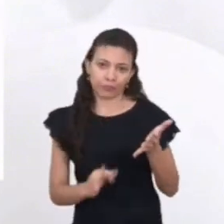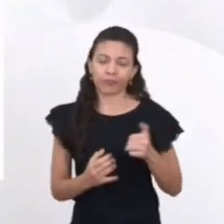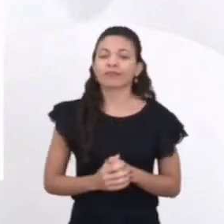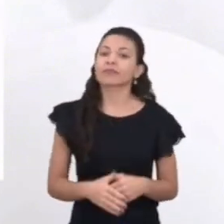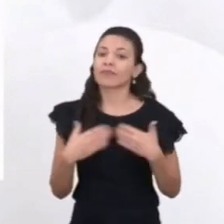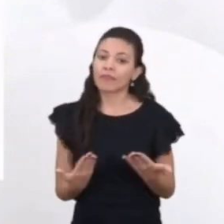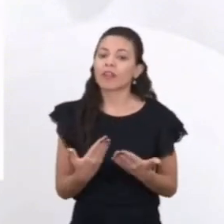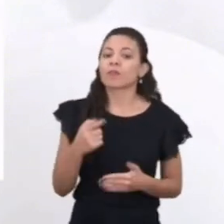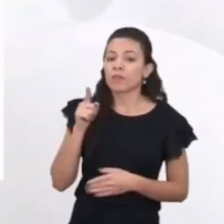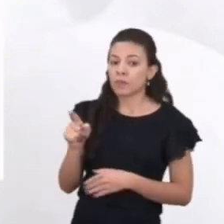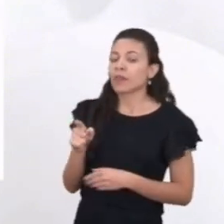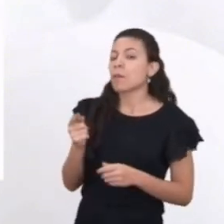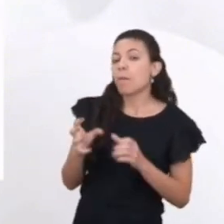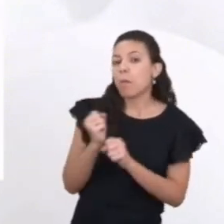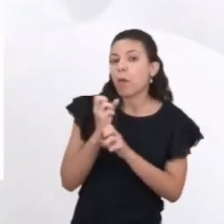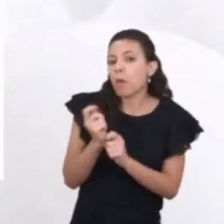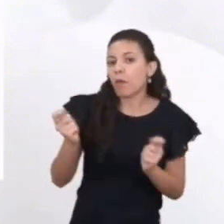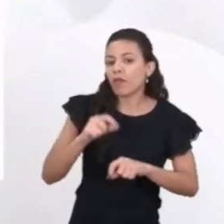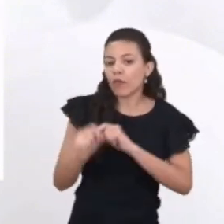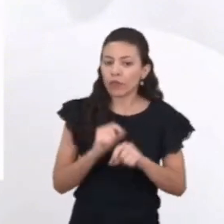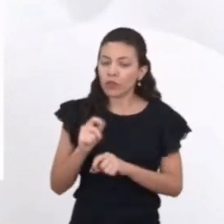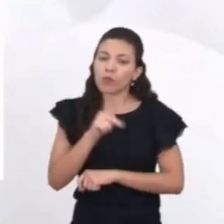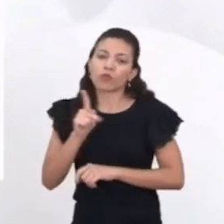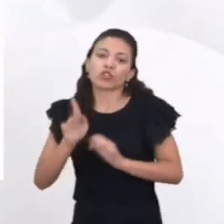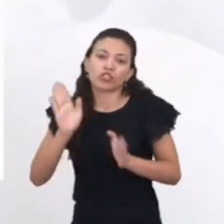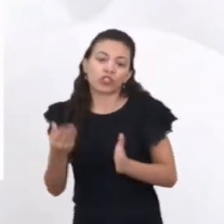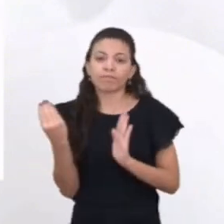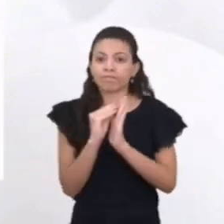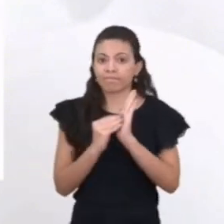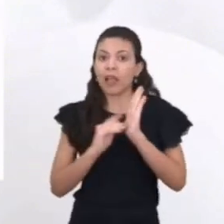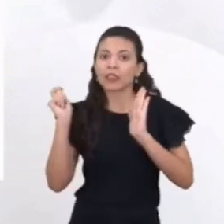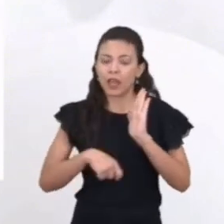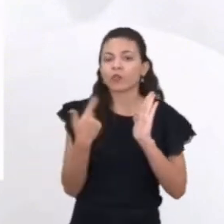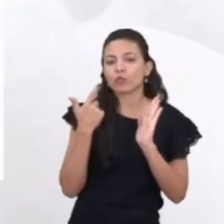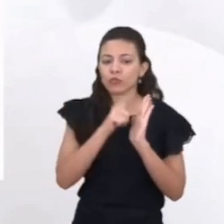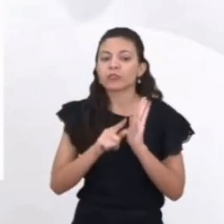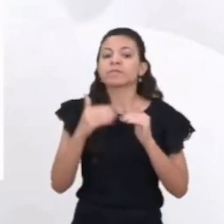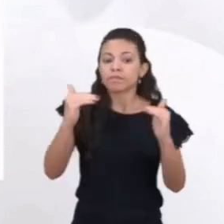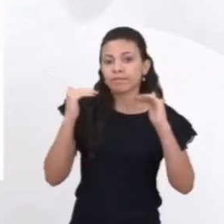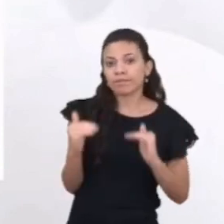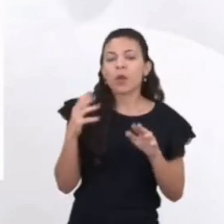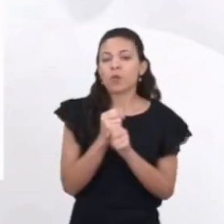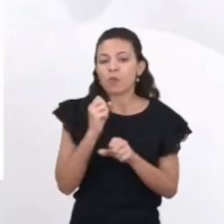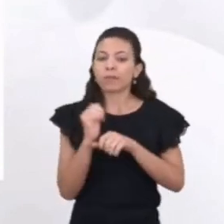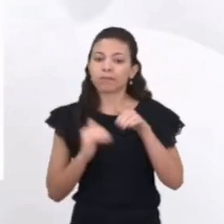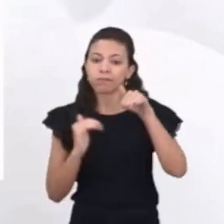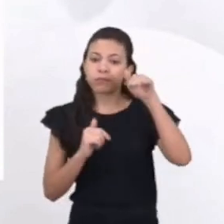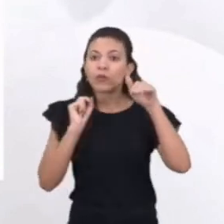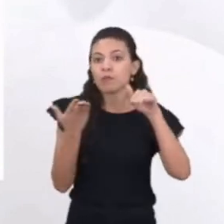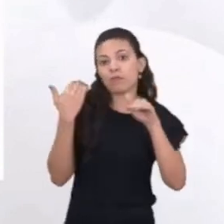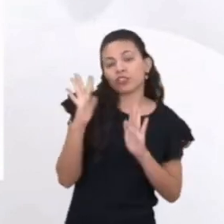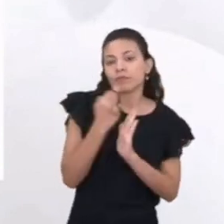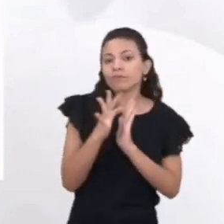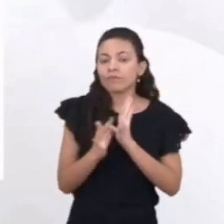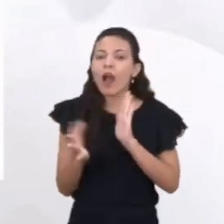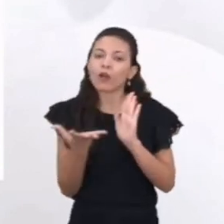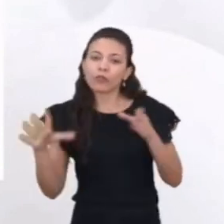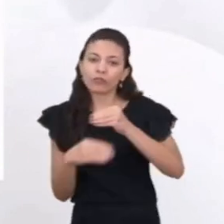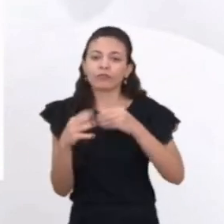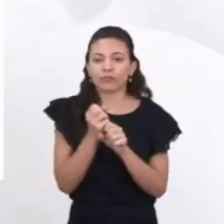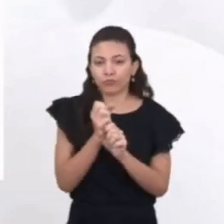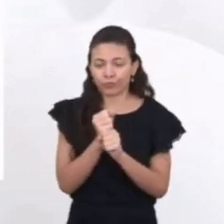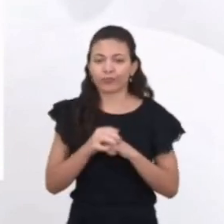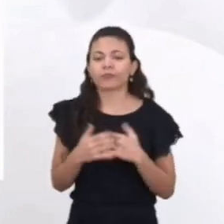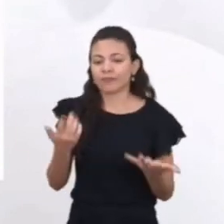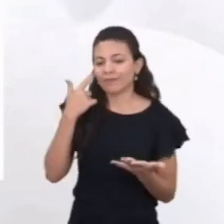já disponibilizou para esse estudante e pode ser realizado, e pontos acumulados são as questões que o estudante acertou durante essa realização de tarefa, tá? Então aqui é a mesma barrinha que